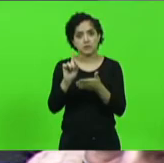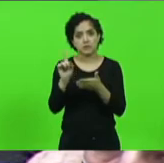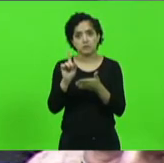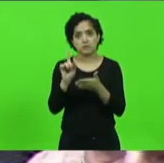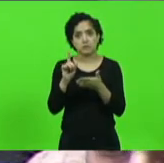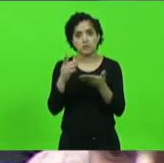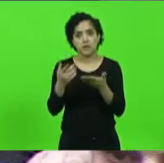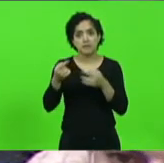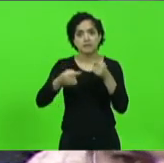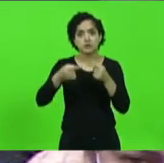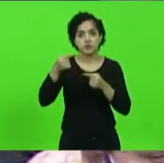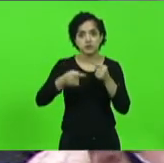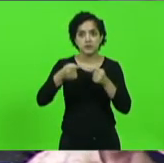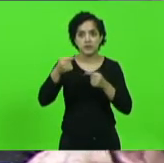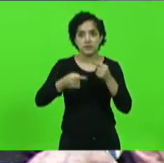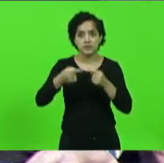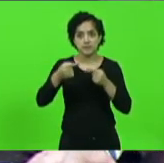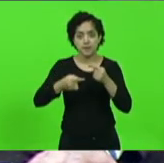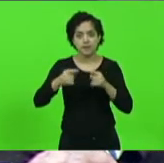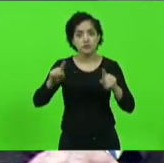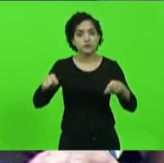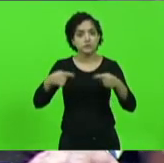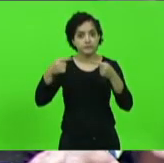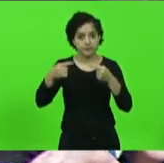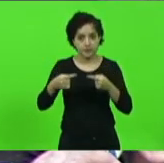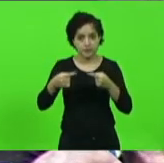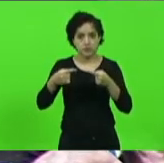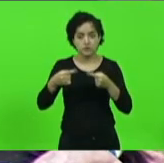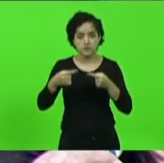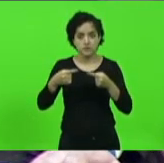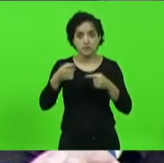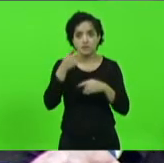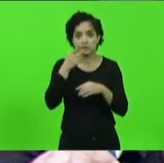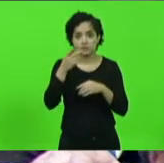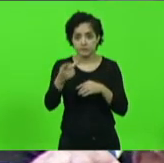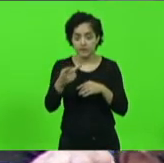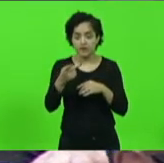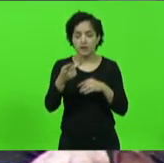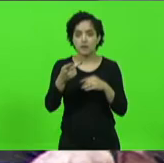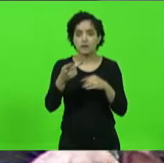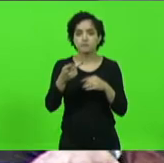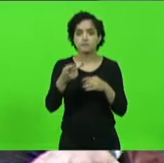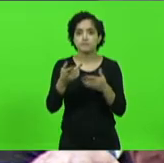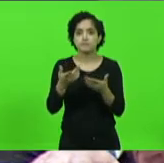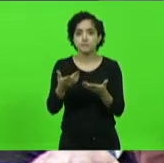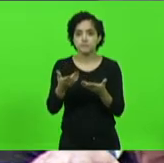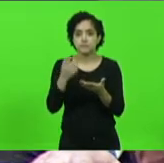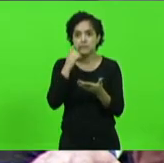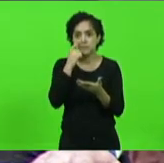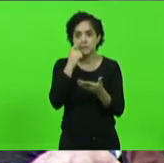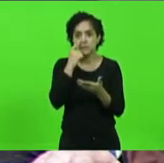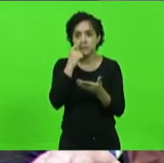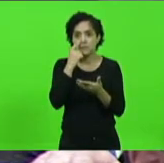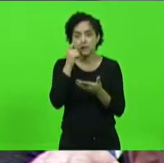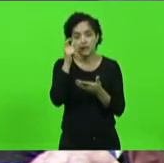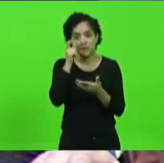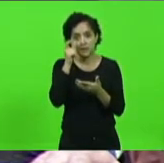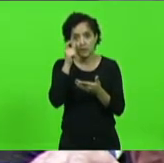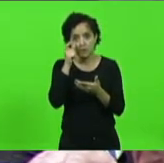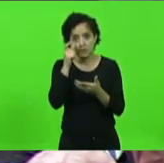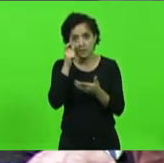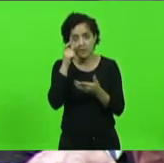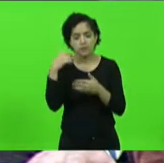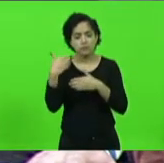de debate, de enfrentamento e de dizer na cara. Quem acompanha a minha carreira política